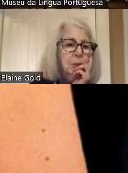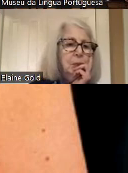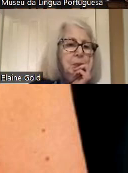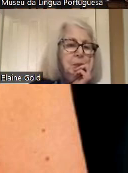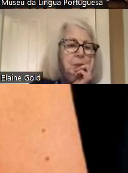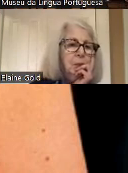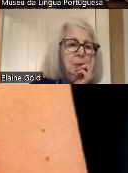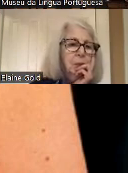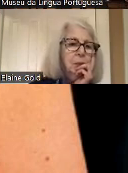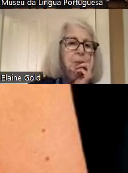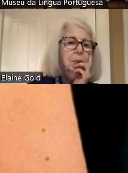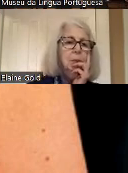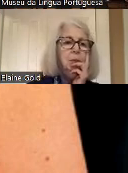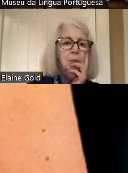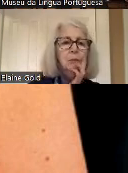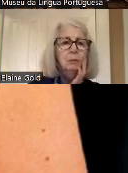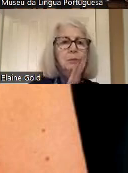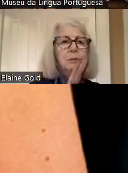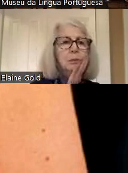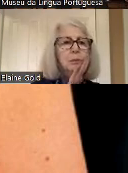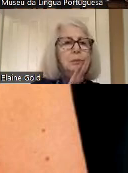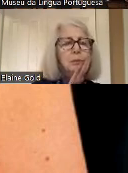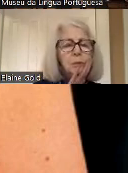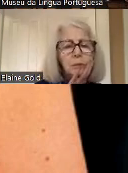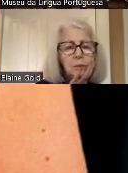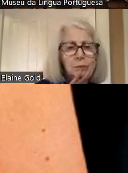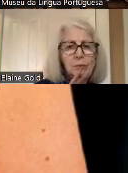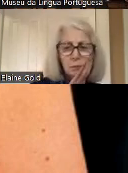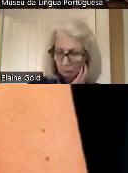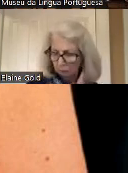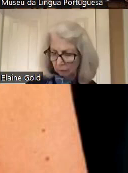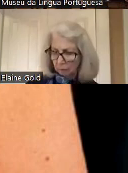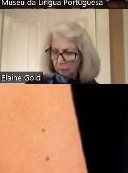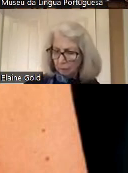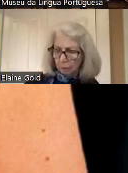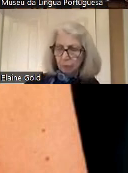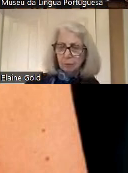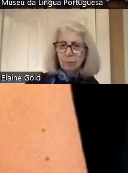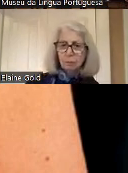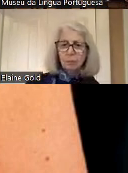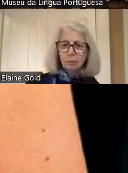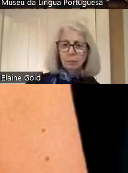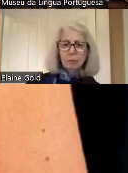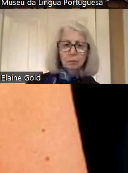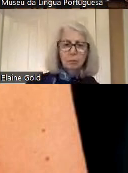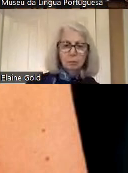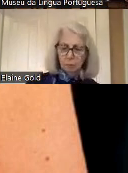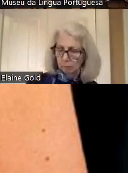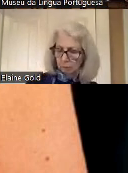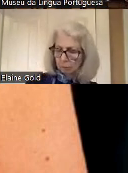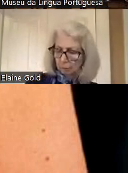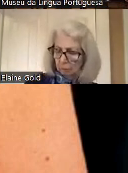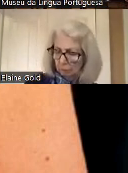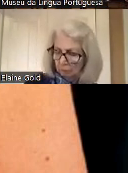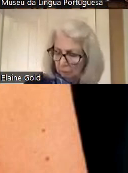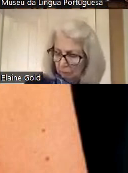ferramentas de escrita para ajudar no luto também com exercícios de escrita que a Marina